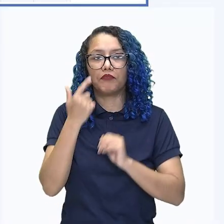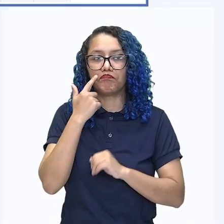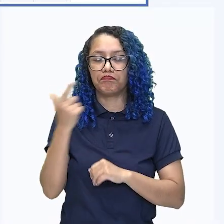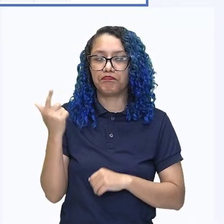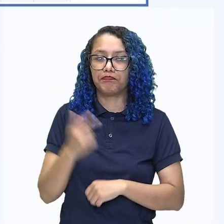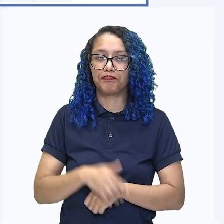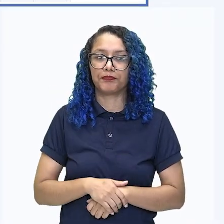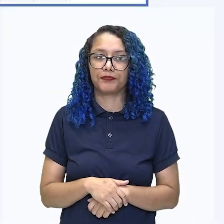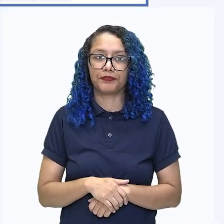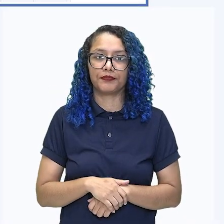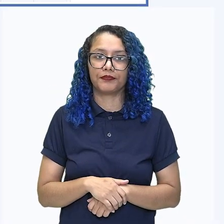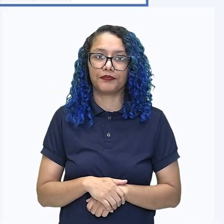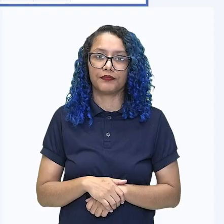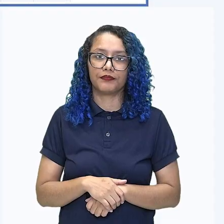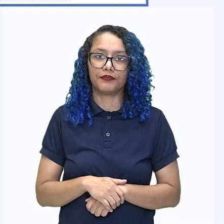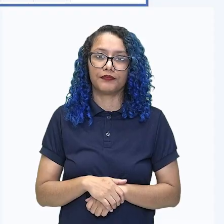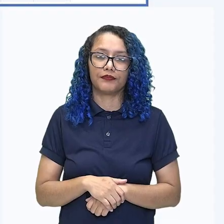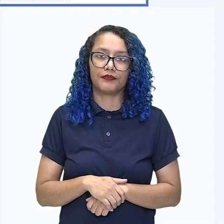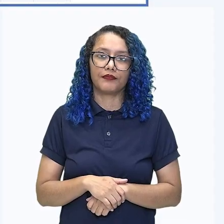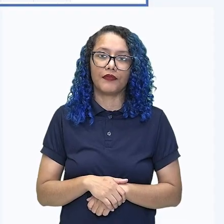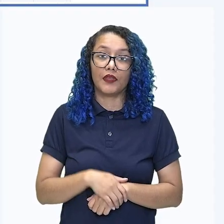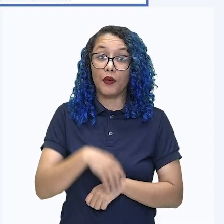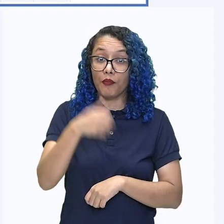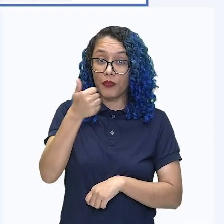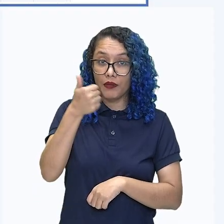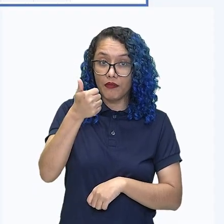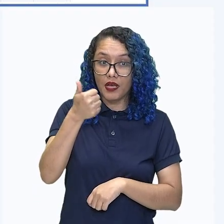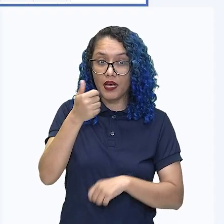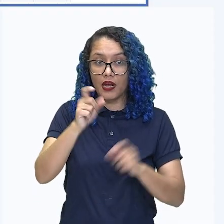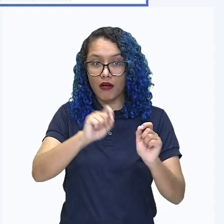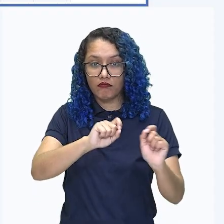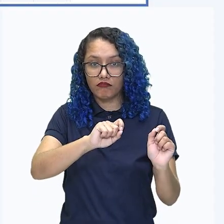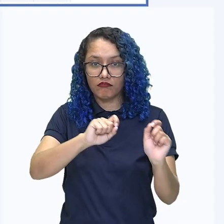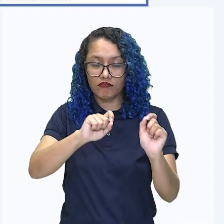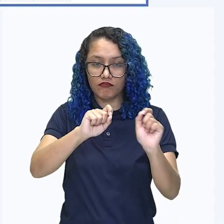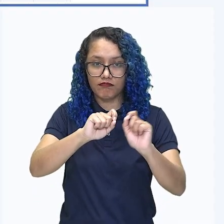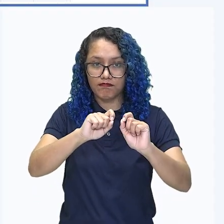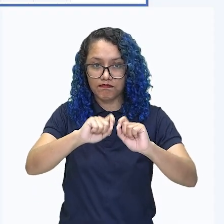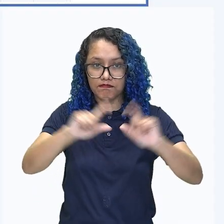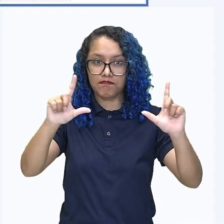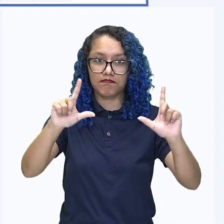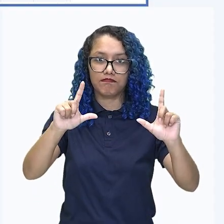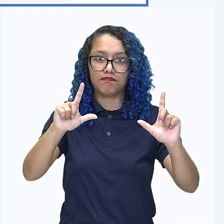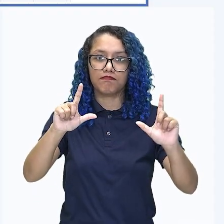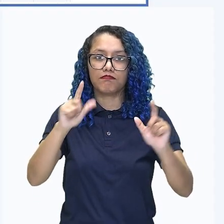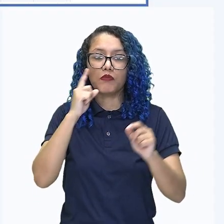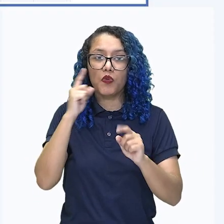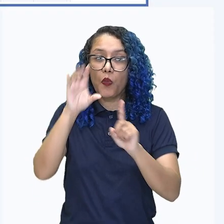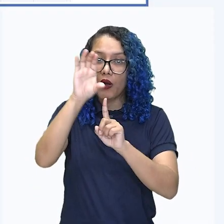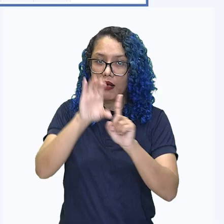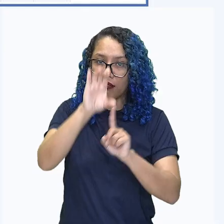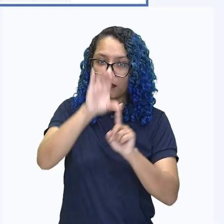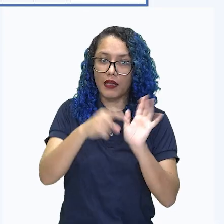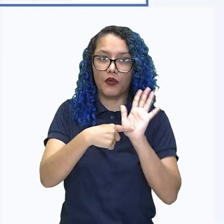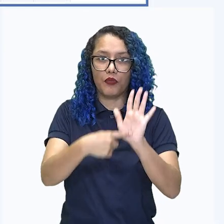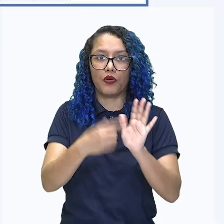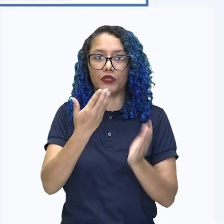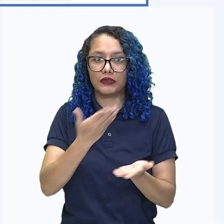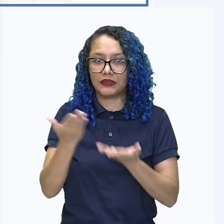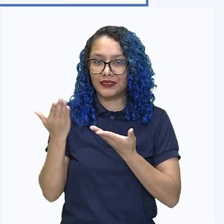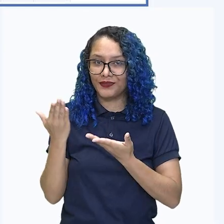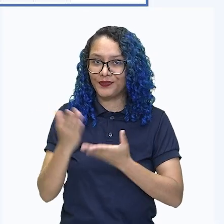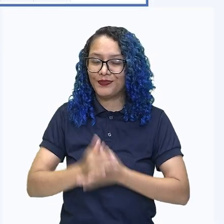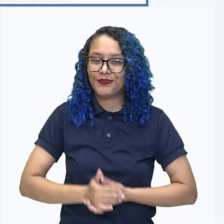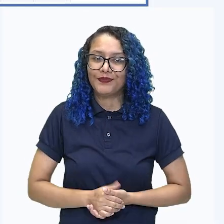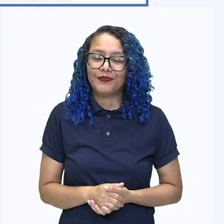uma telinha que é a básica, é a primeira, que é o calendário, né? É no calendário que tudo é visualizado e